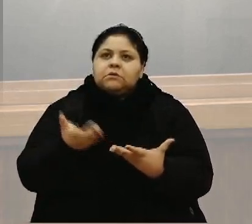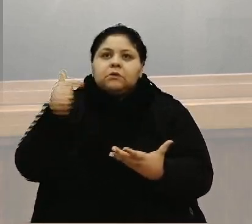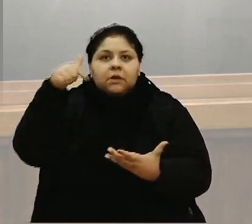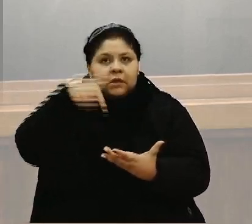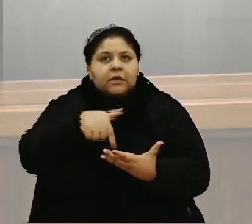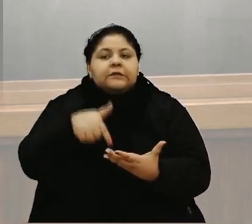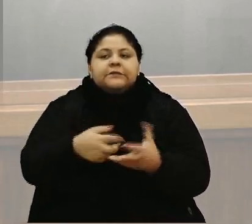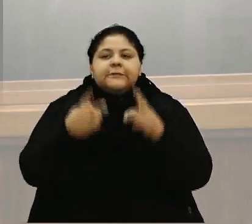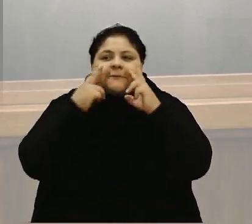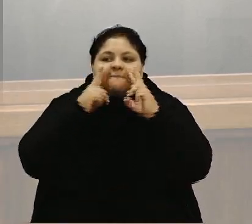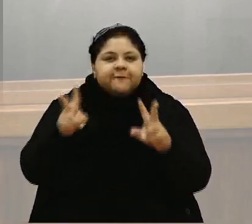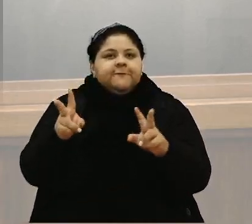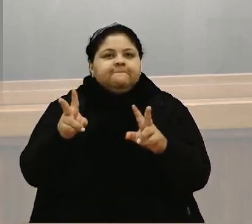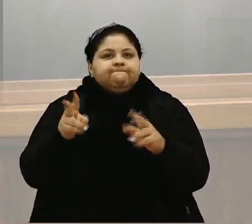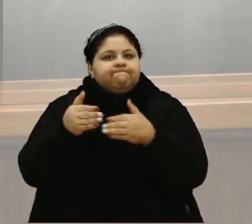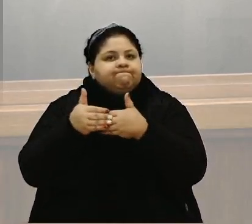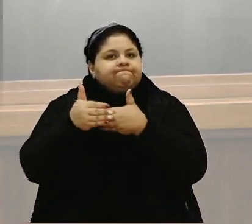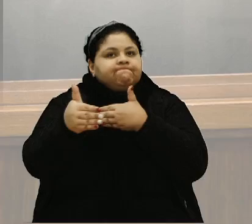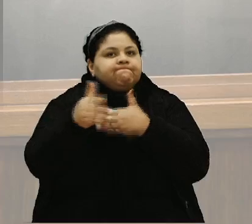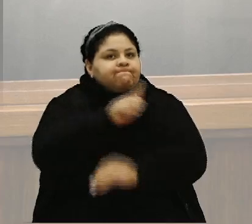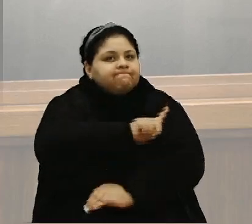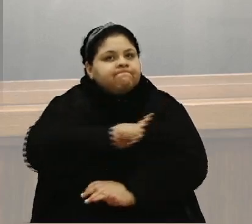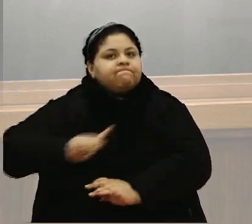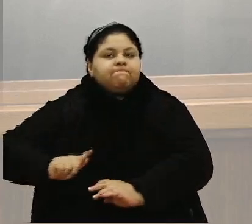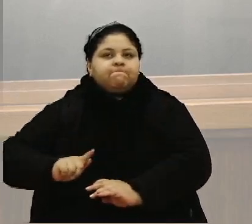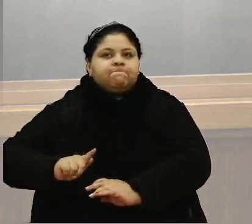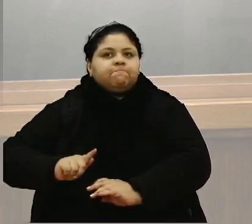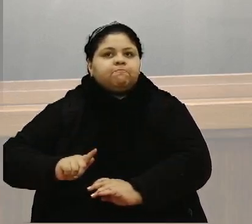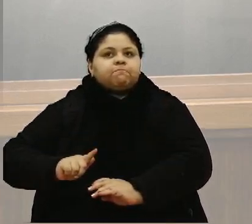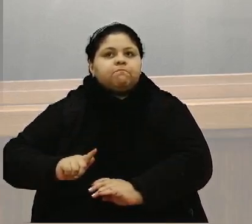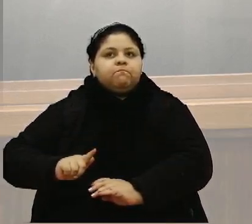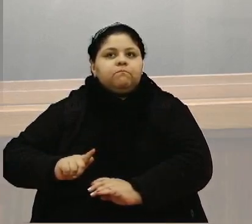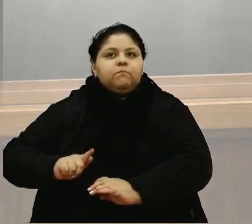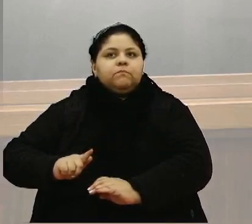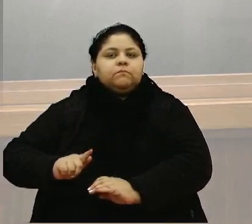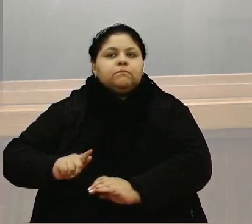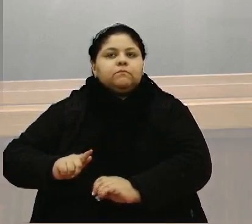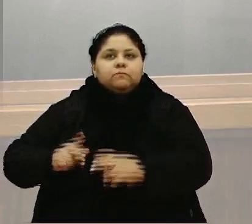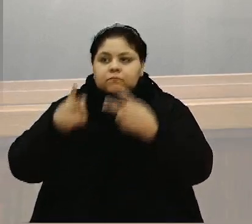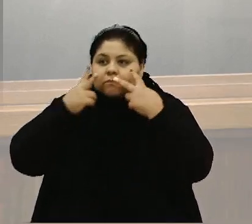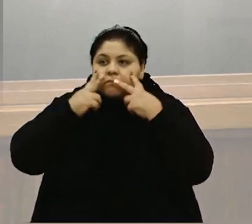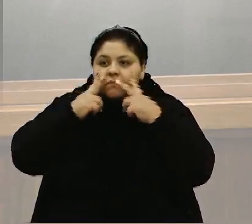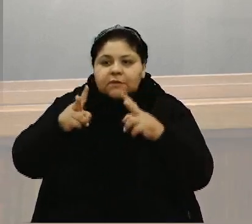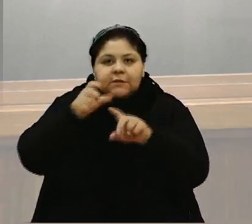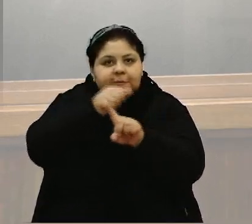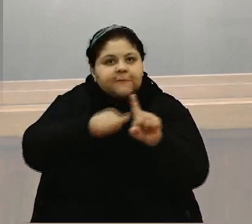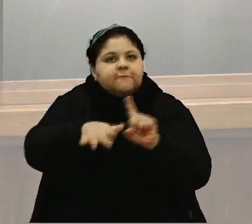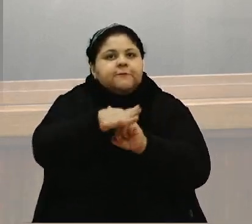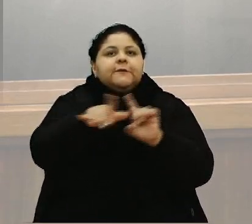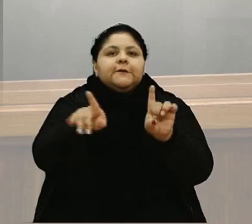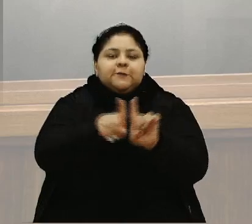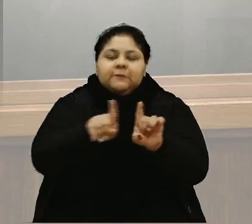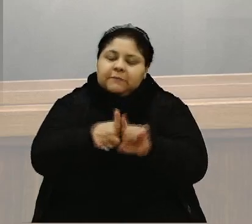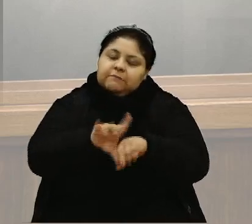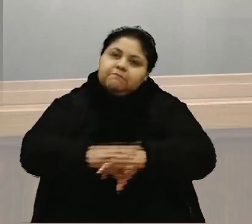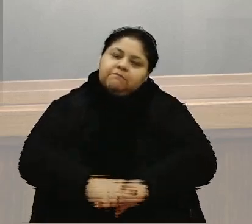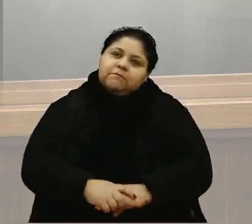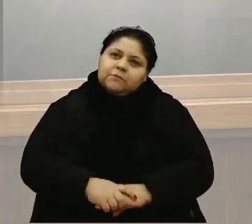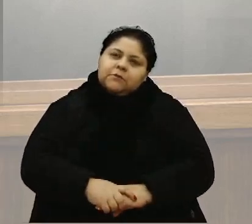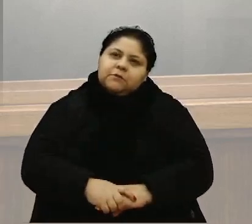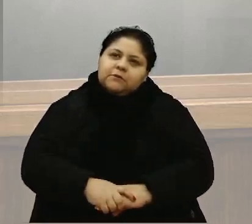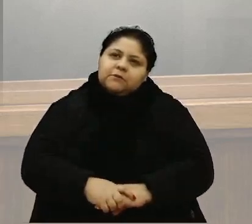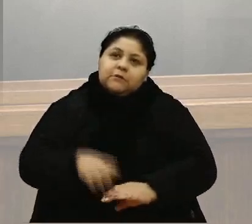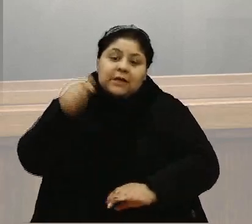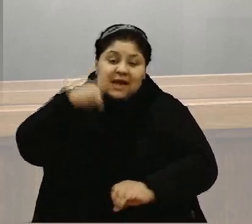fomos vistos durante todo esse governo. E é assim que somos vistas na nossa sociedade. Aqui